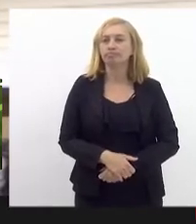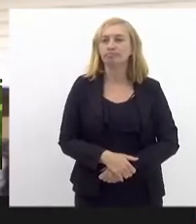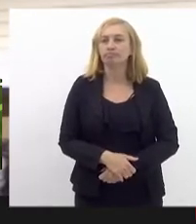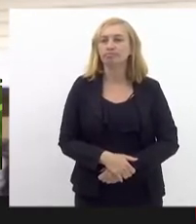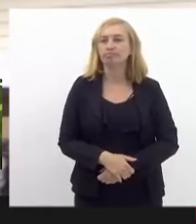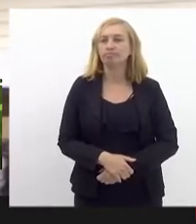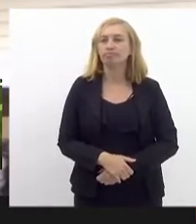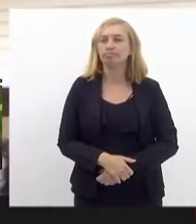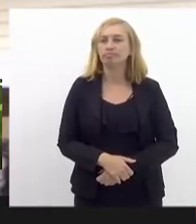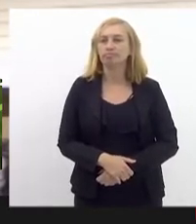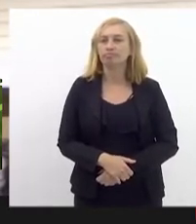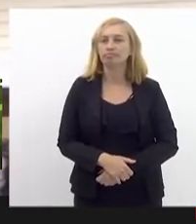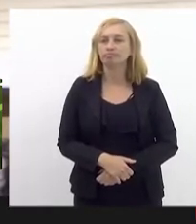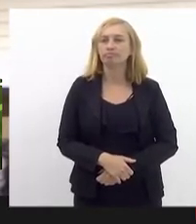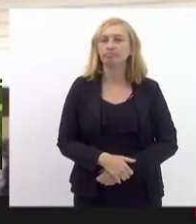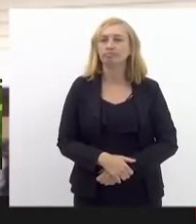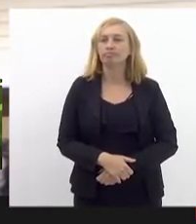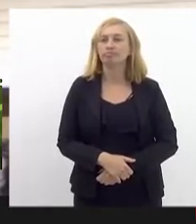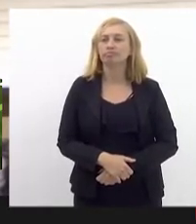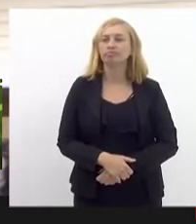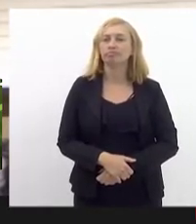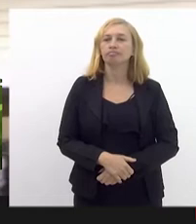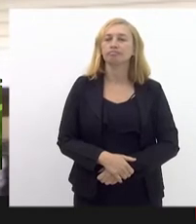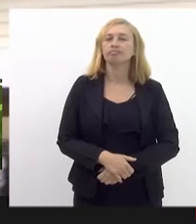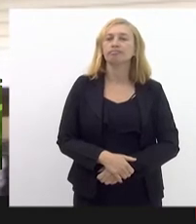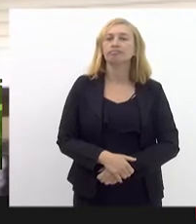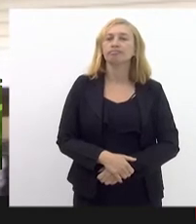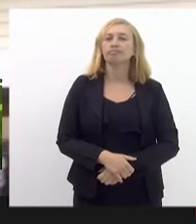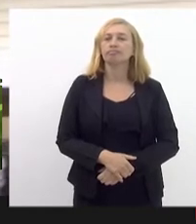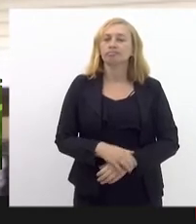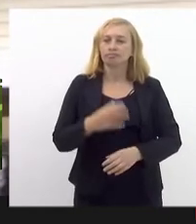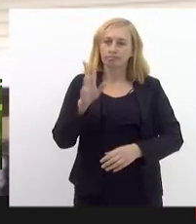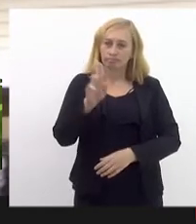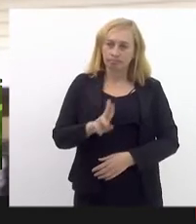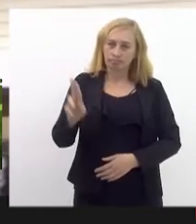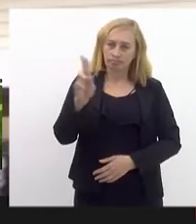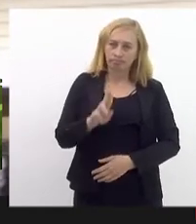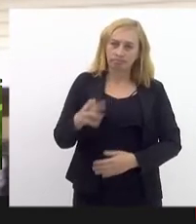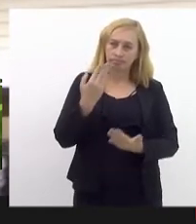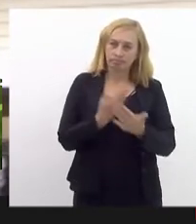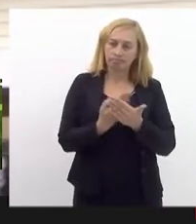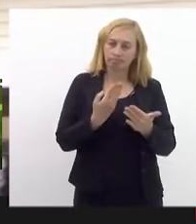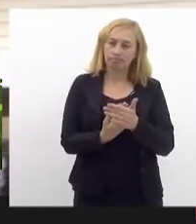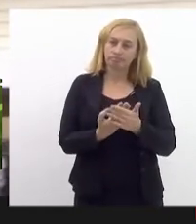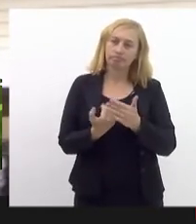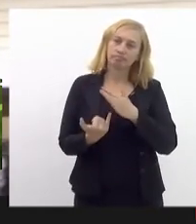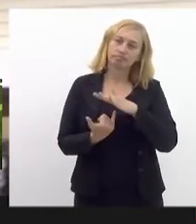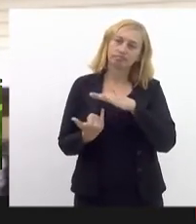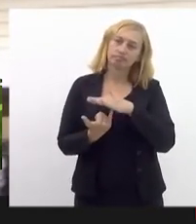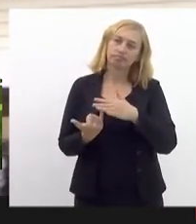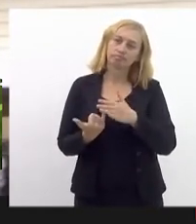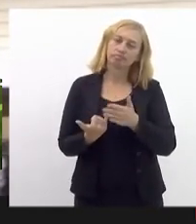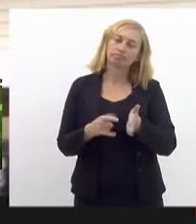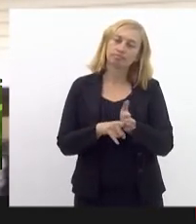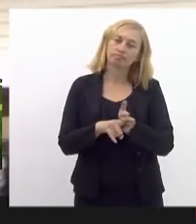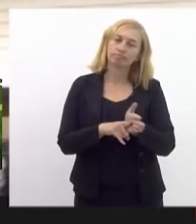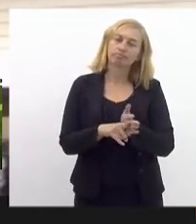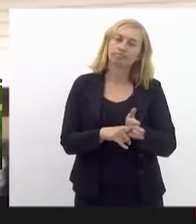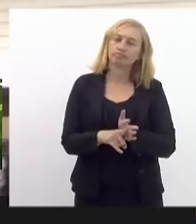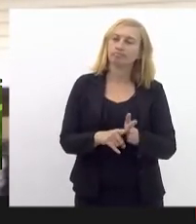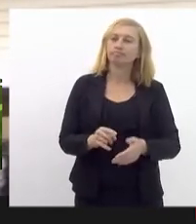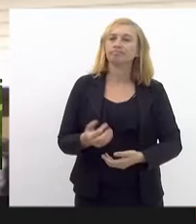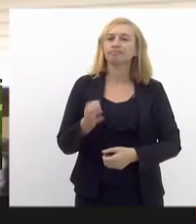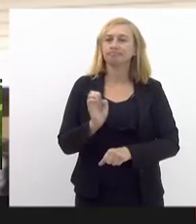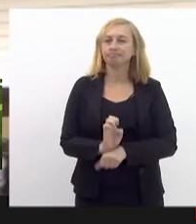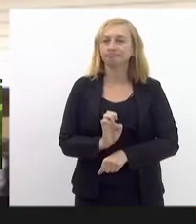os resultados estão sendo obtidos nas nossas universidades, institutos de pesquisa ou até em empresas de base tecnológica. Então, acho que o